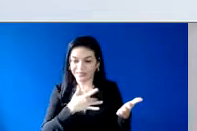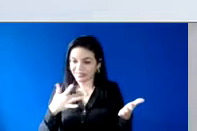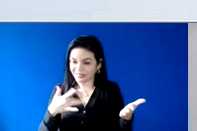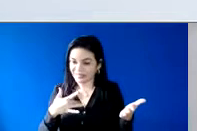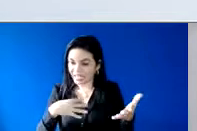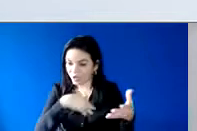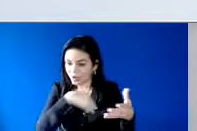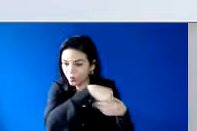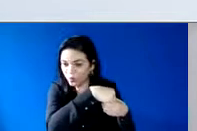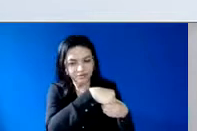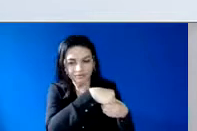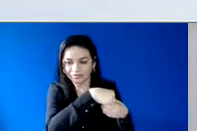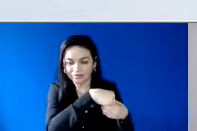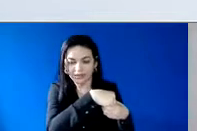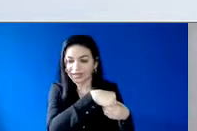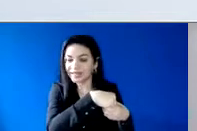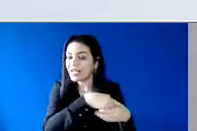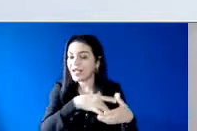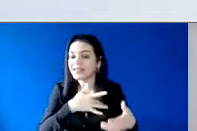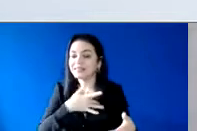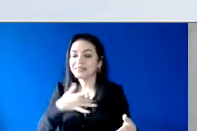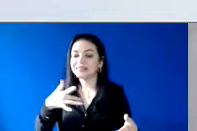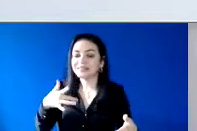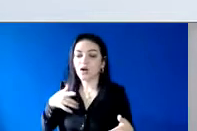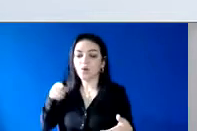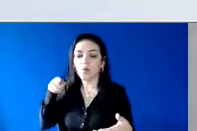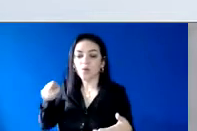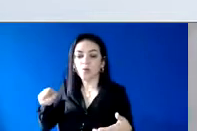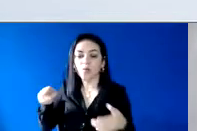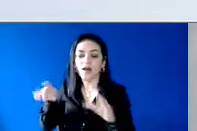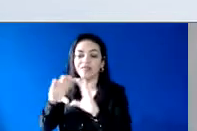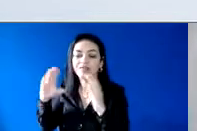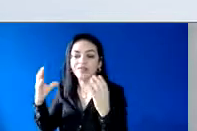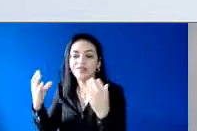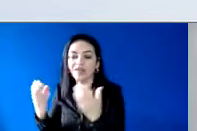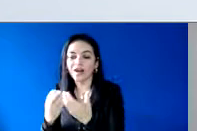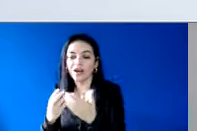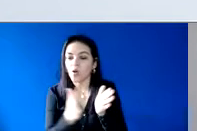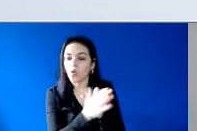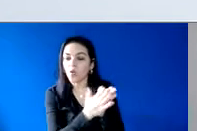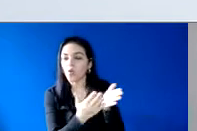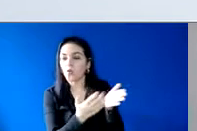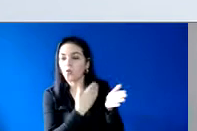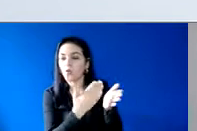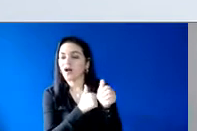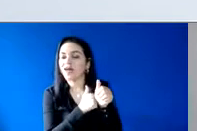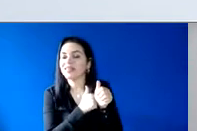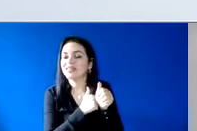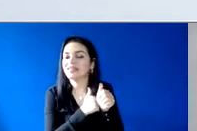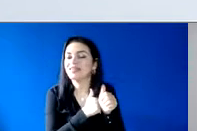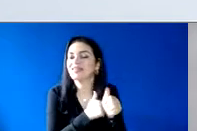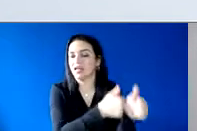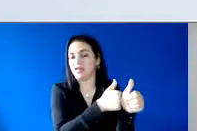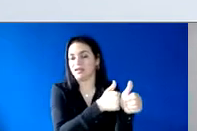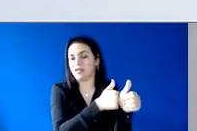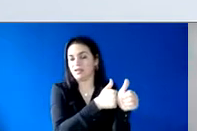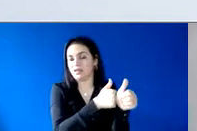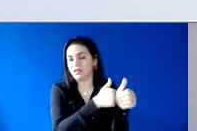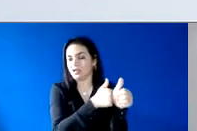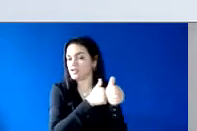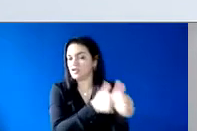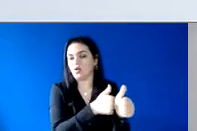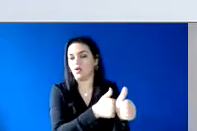A saúde está lá na comunidade. O manual é o teu guia. O manual não é o carro. O manual é o manual para guiar